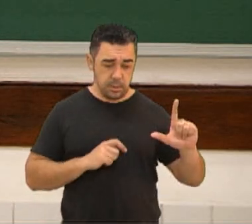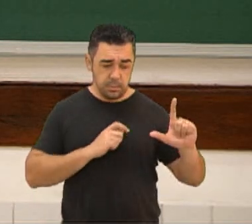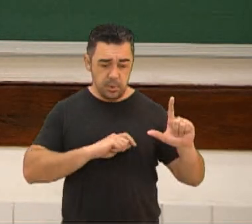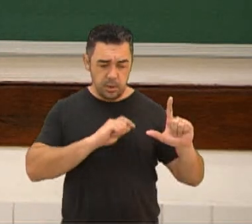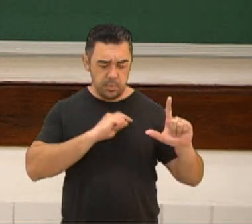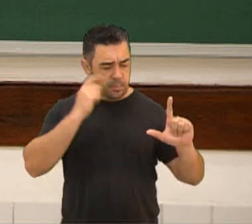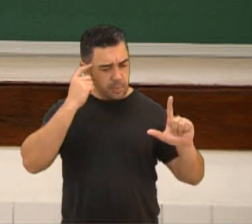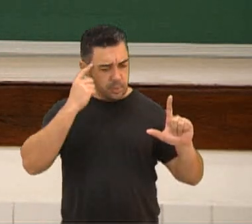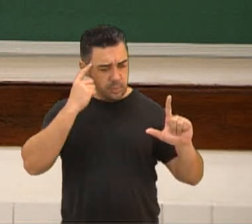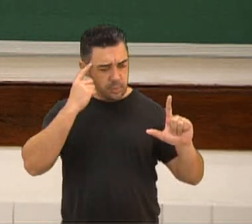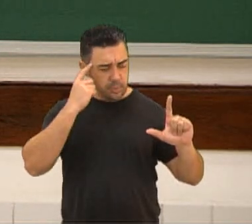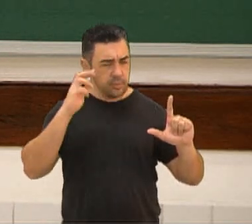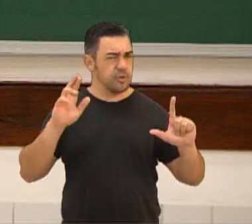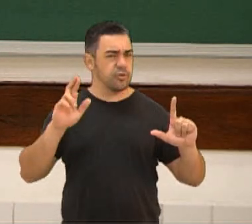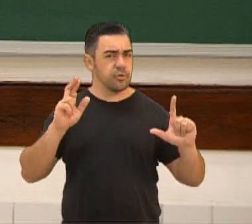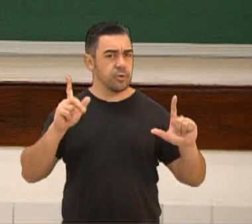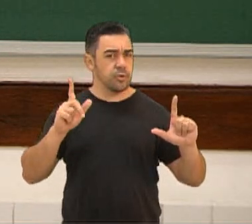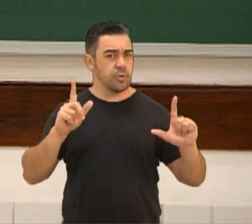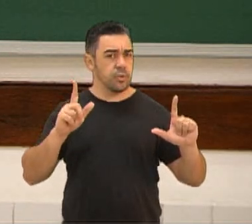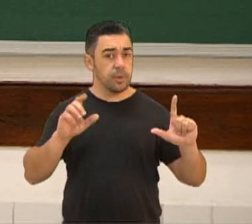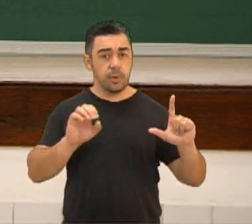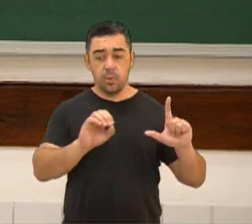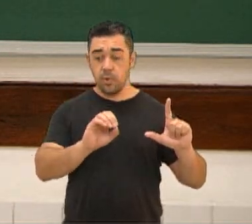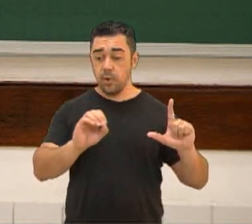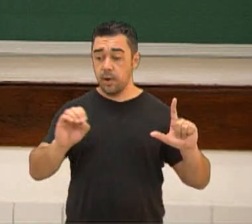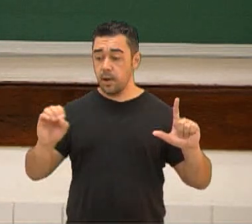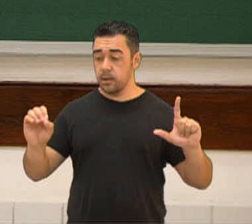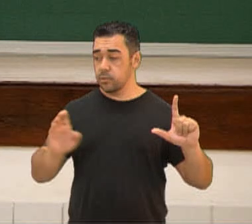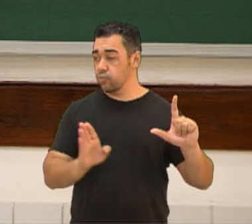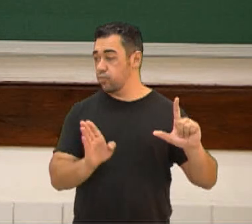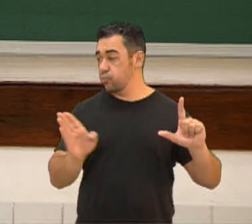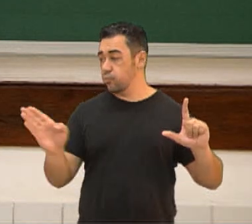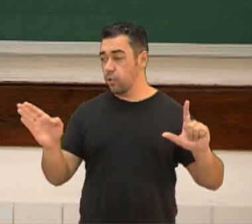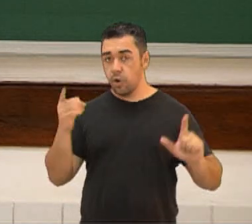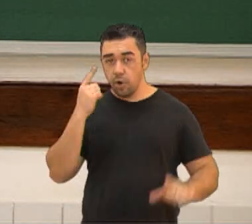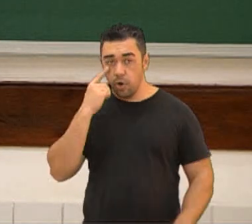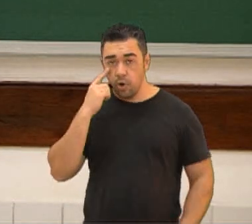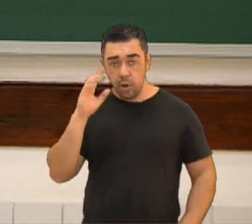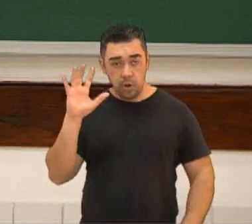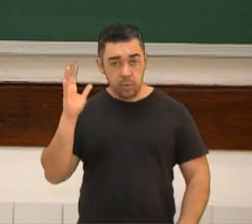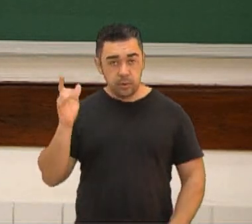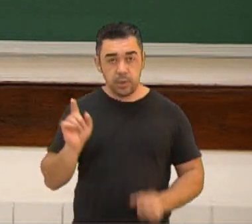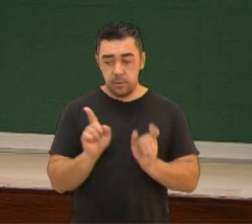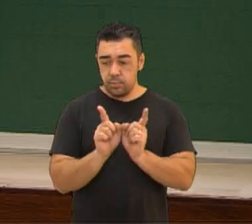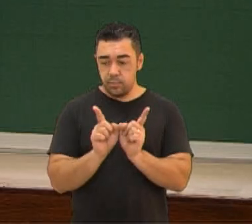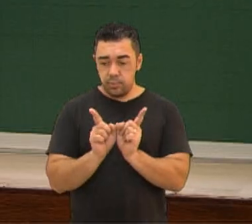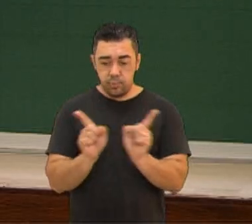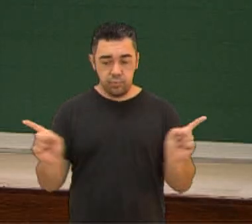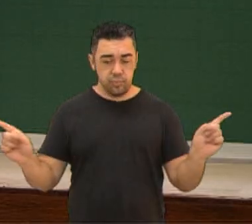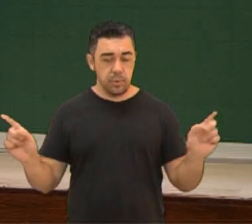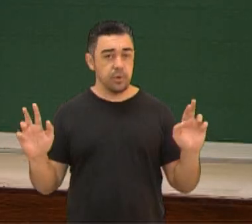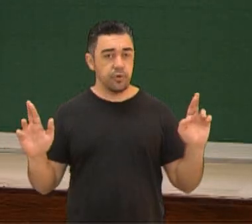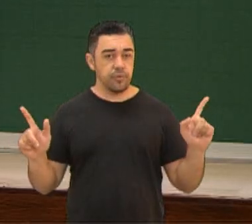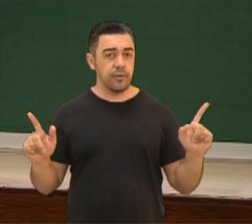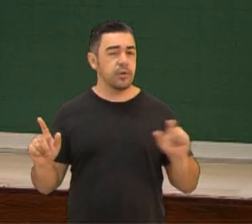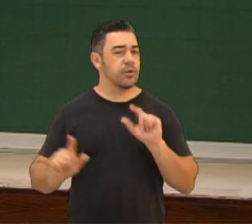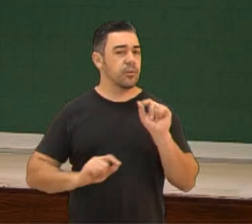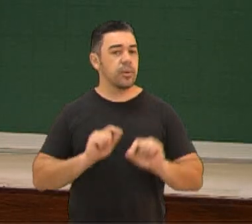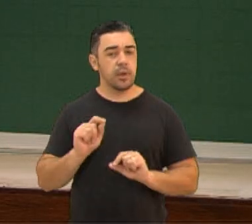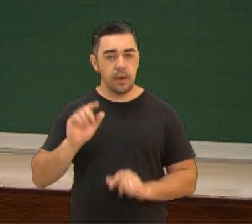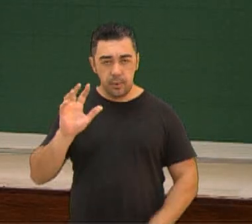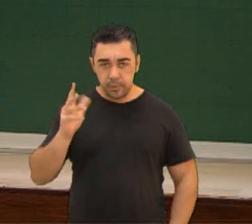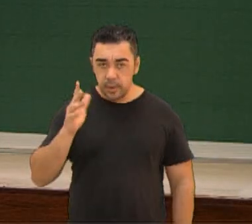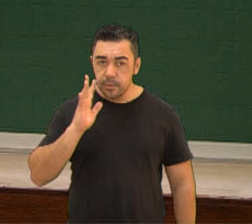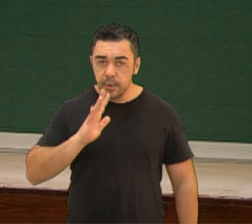podiam fazer uma viagem diferente indo para o oeste. Veja só, e é aí que vai acontecer uma coisa